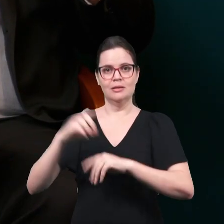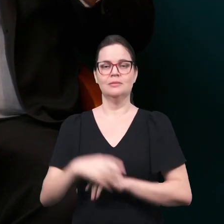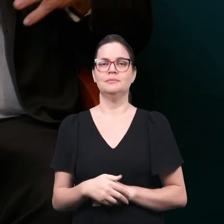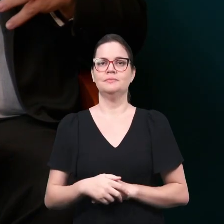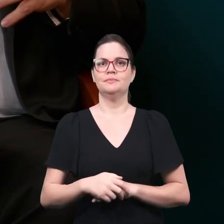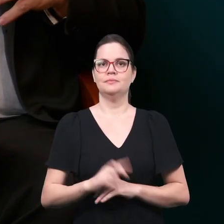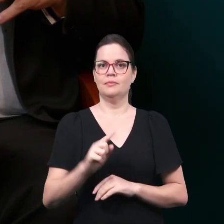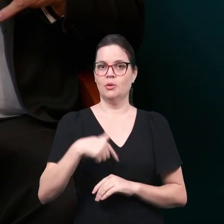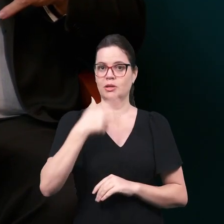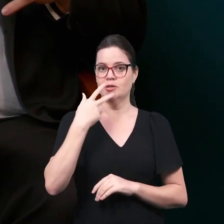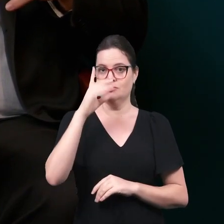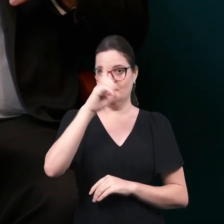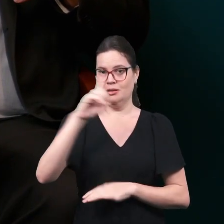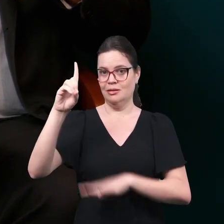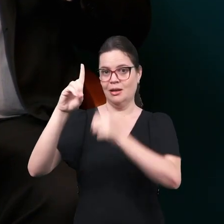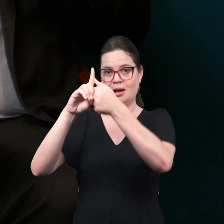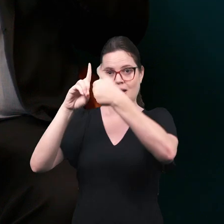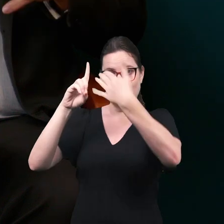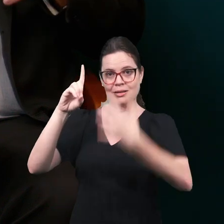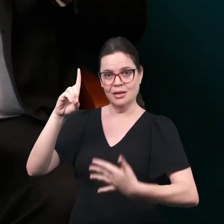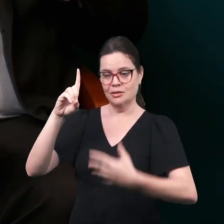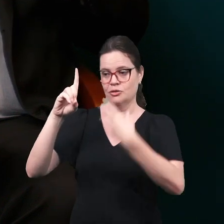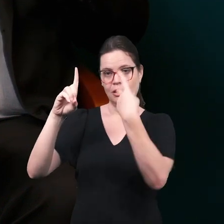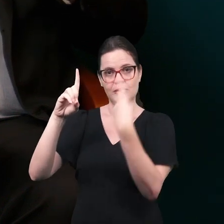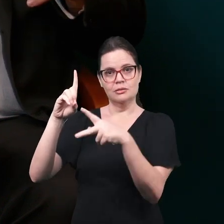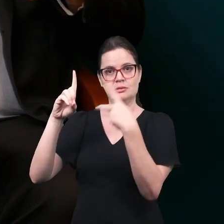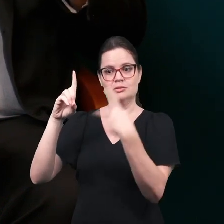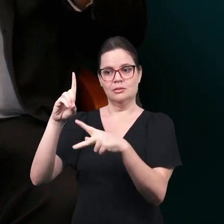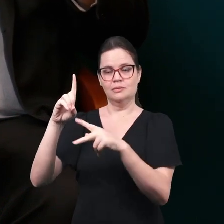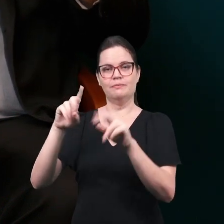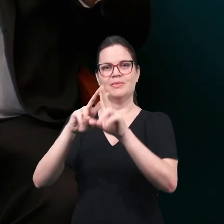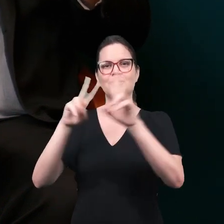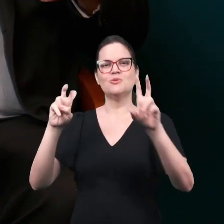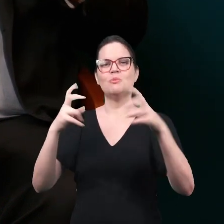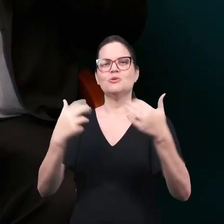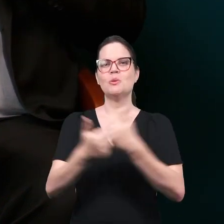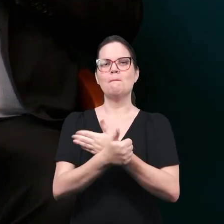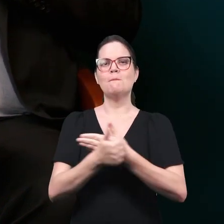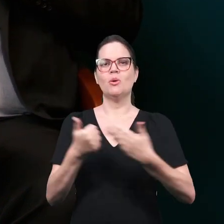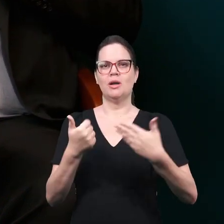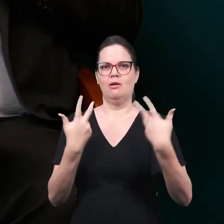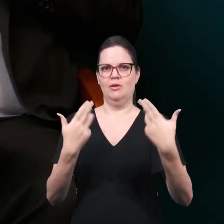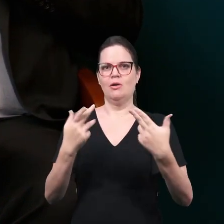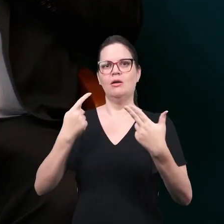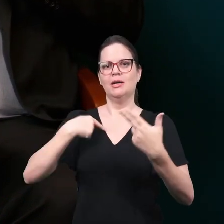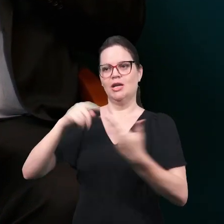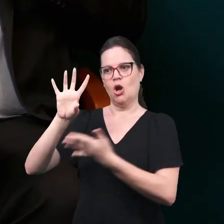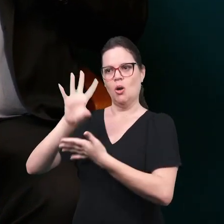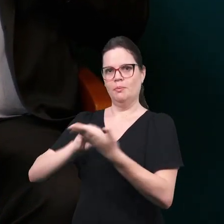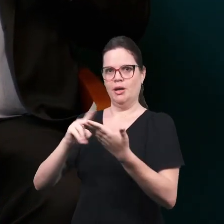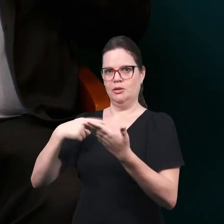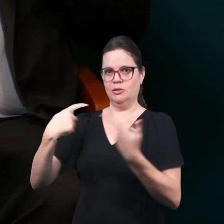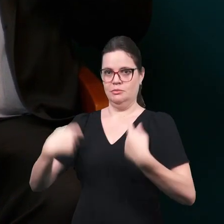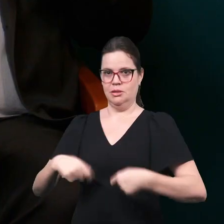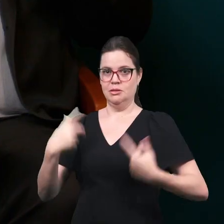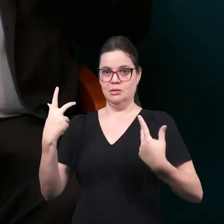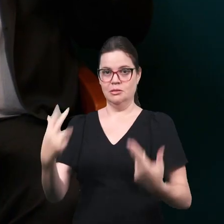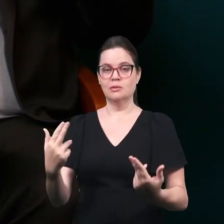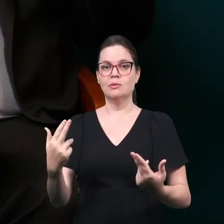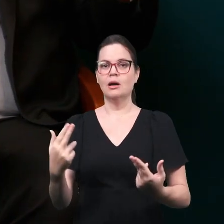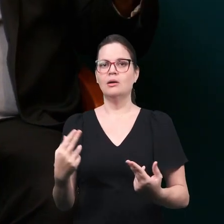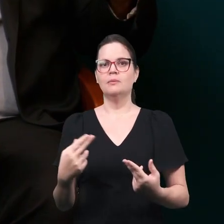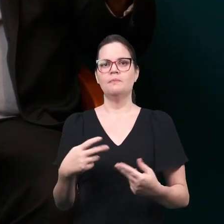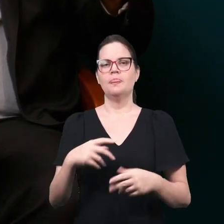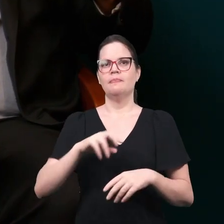de atributos, principalmente dos morais que Deus quer refletir no homem, não é que